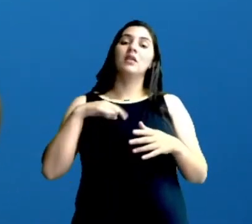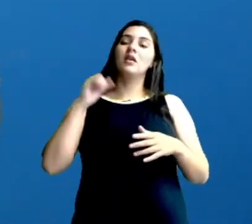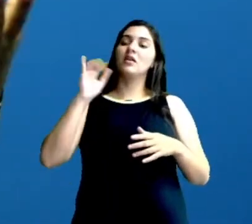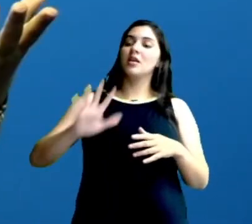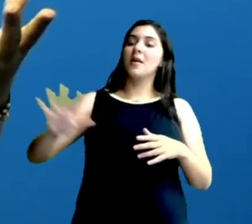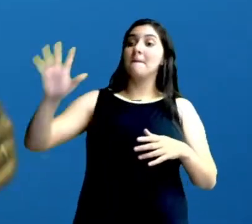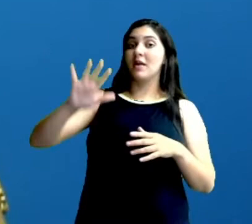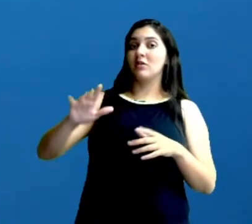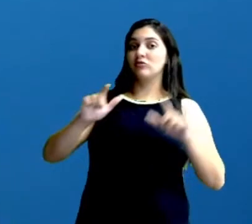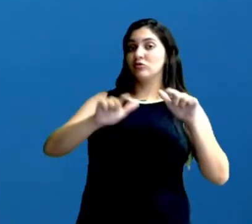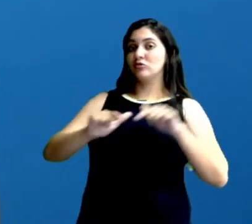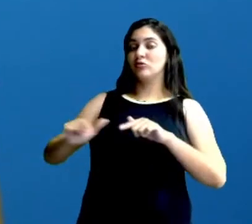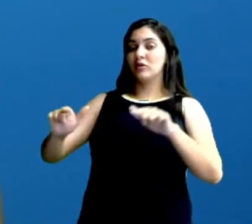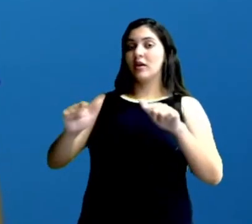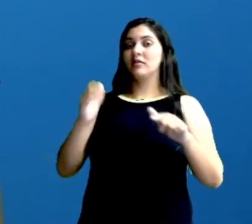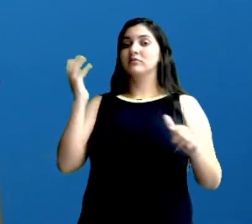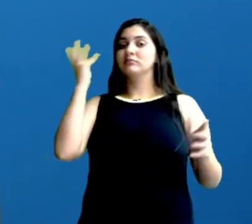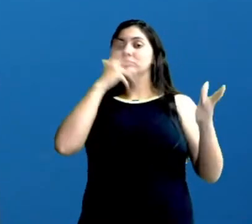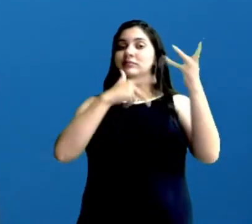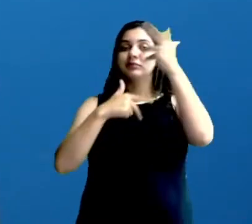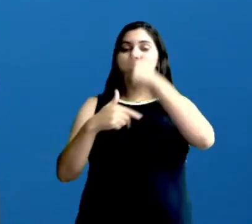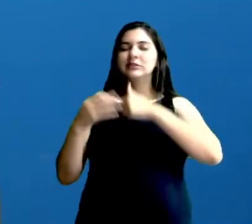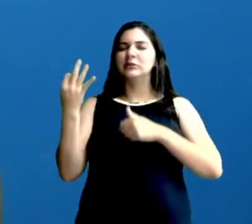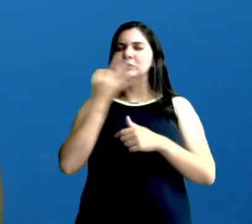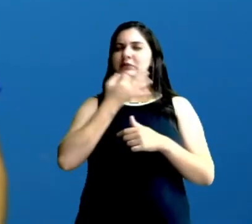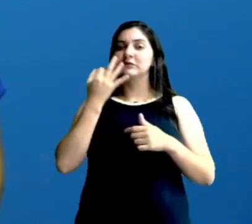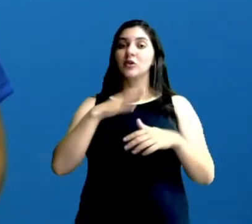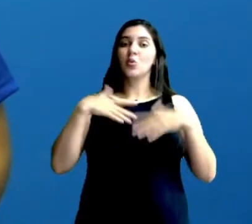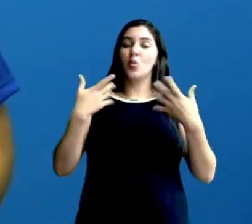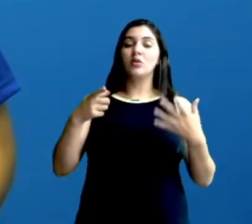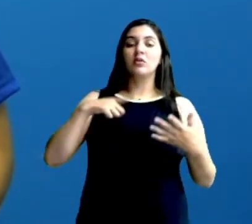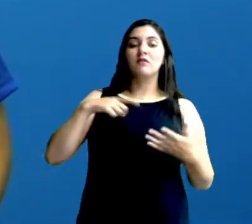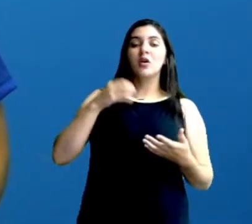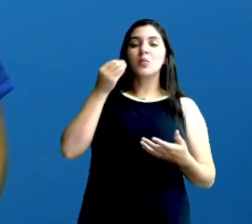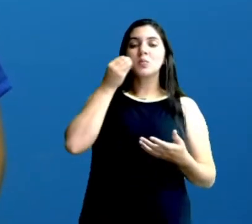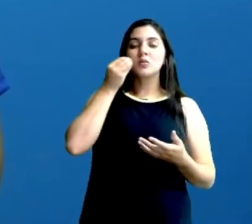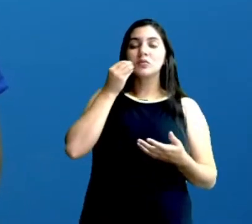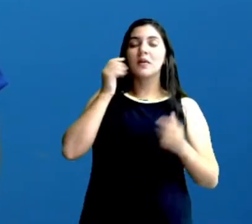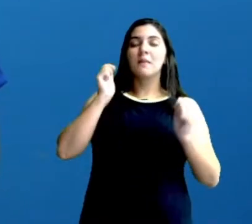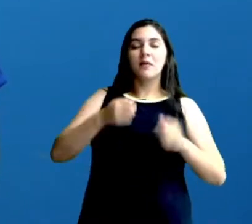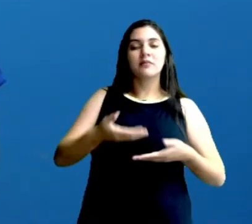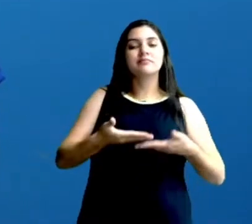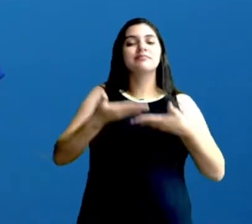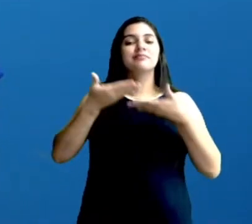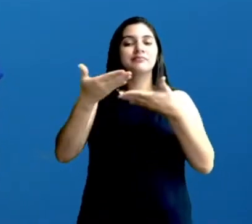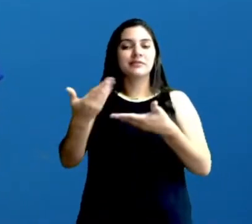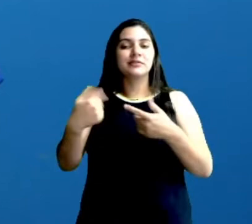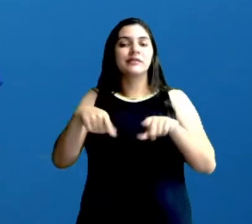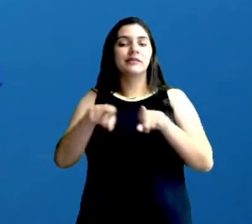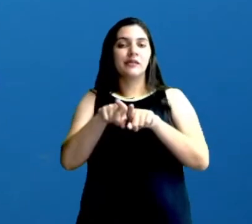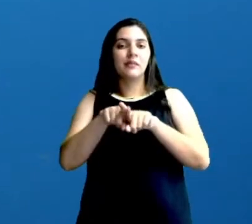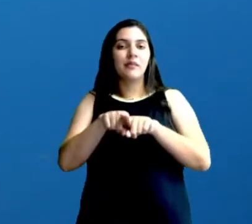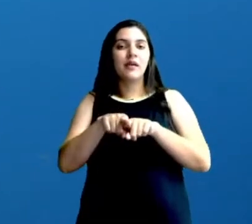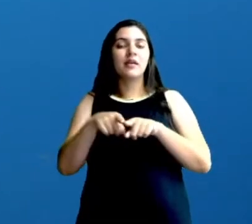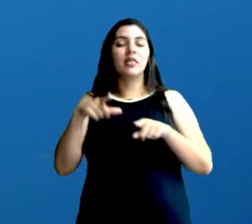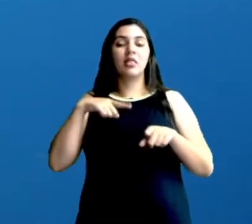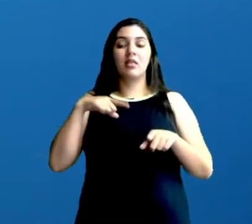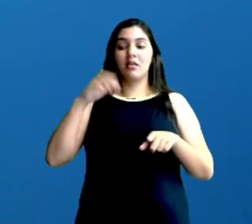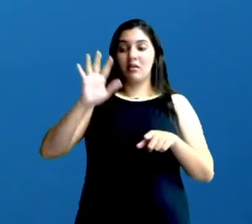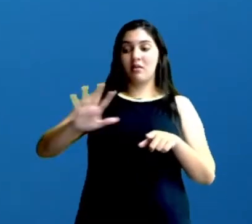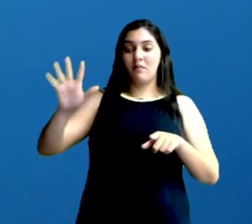lugares lindos que quando vocês tiverem a oportunidade, vocês podem visitar também, fazem parte aqui da